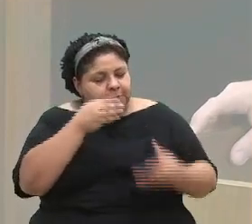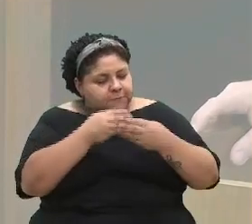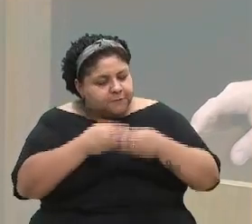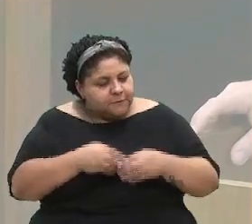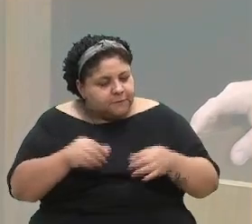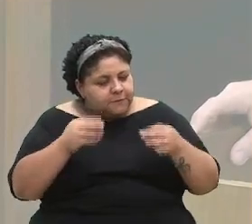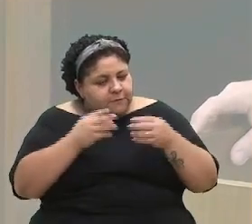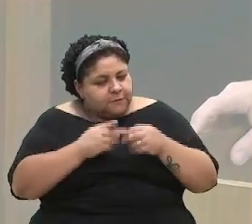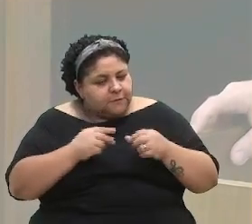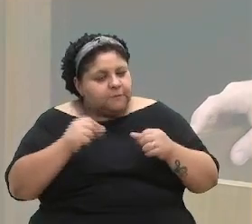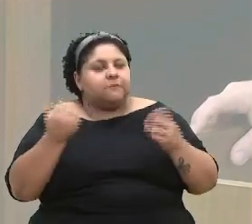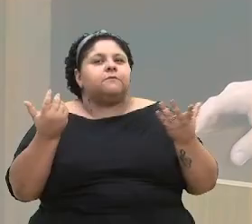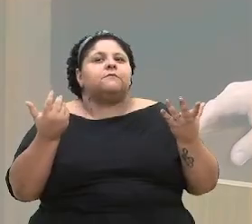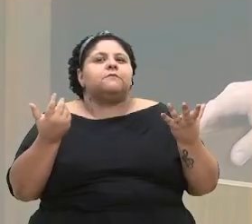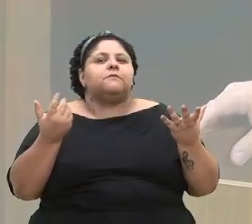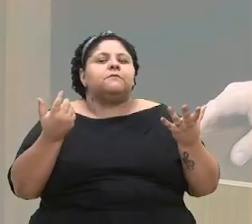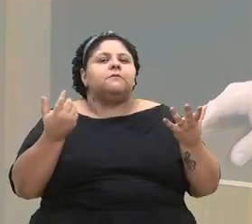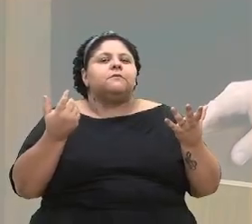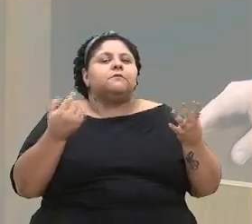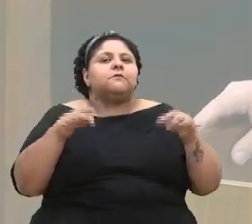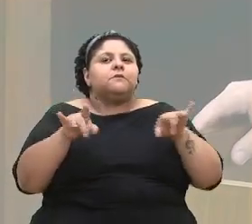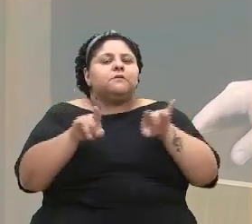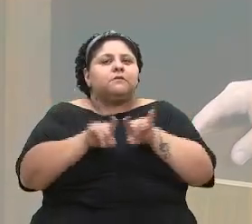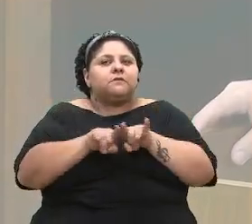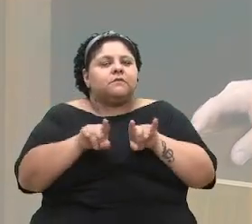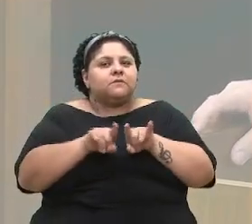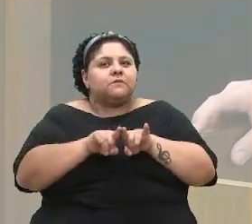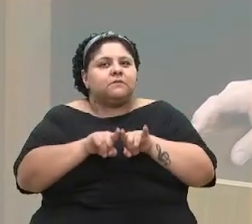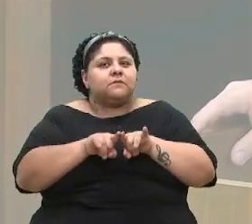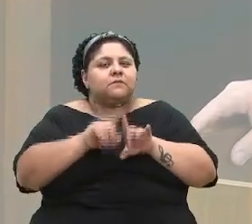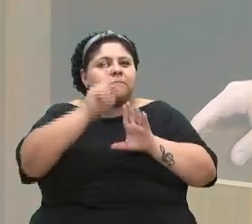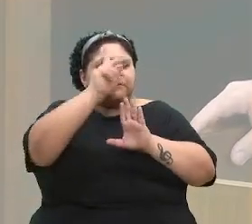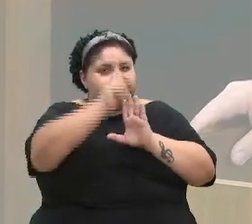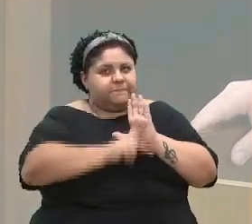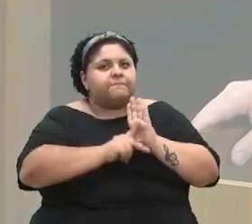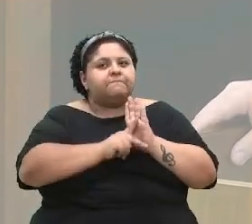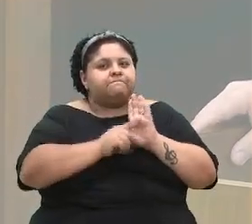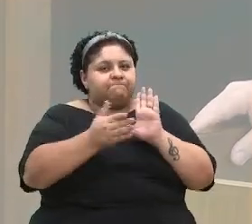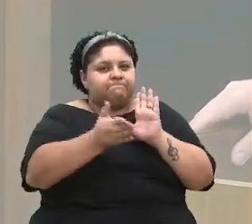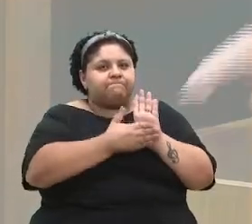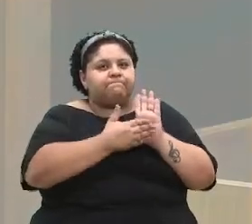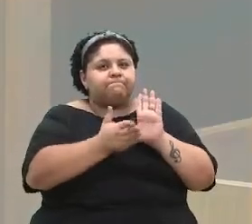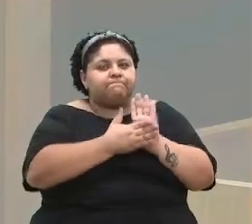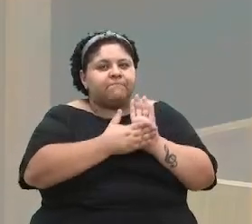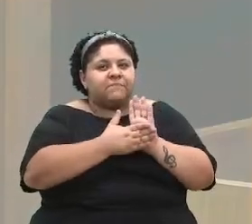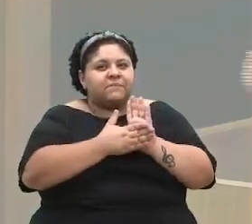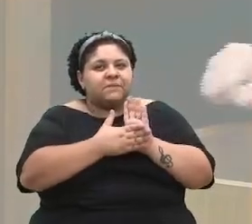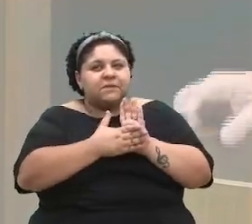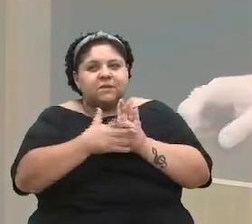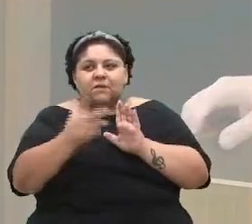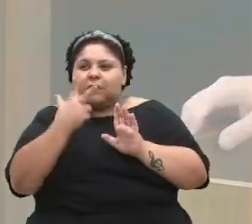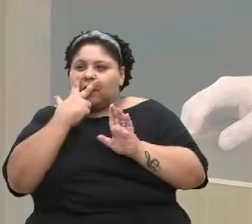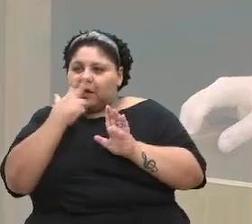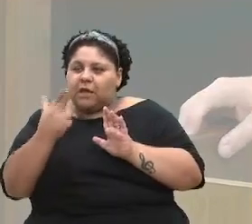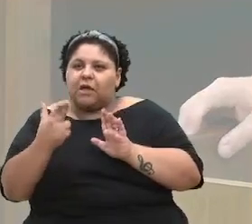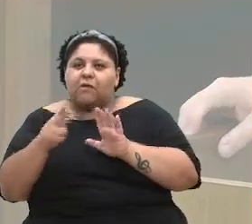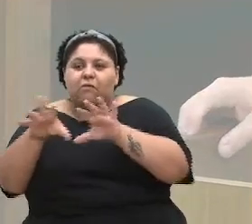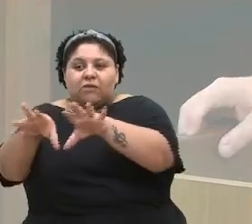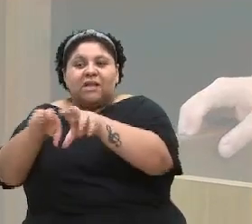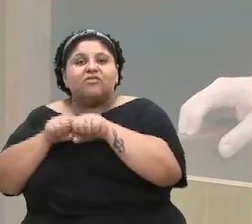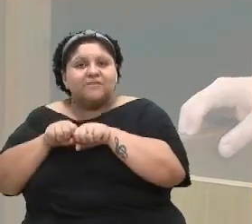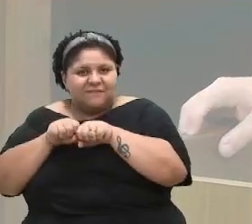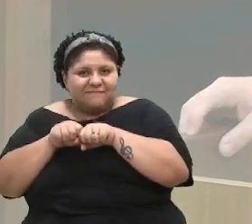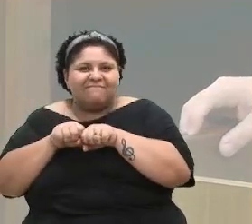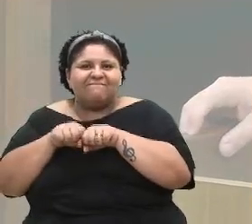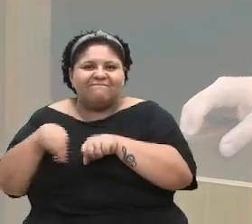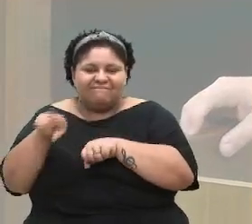natureza, e ele também esse projeto que ele protocolou vem ao encontro desta questão da adoção, vereador,